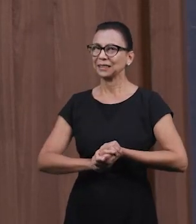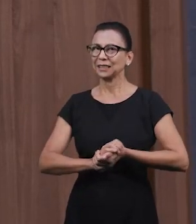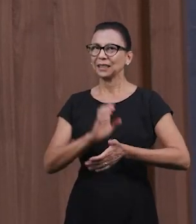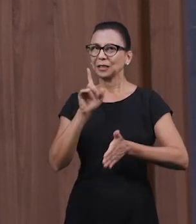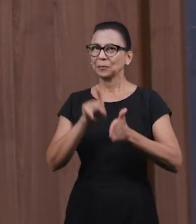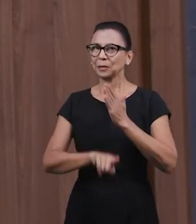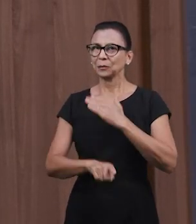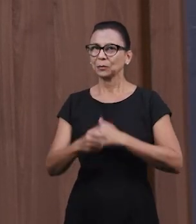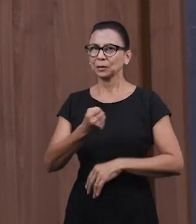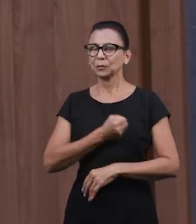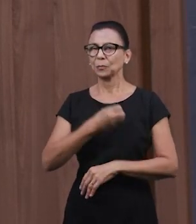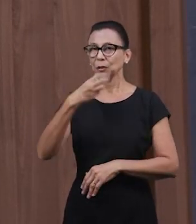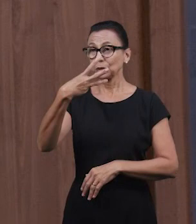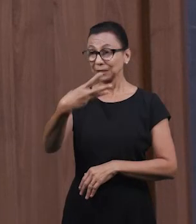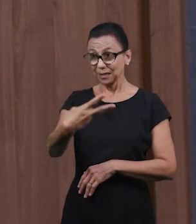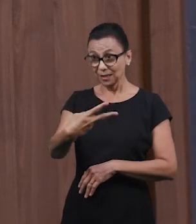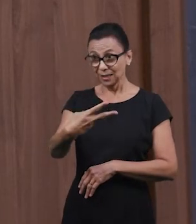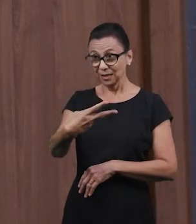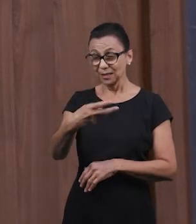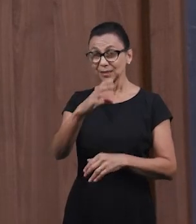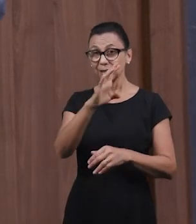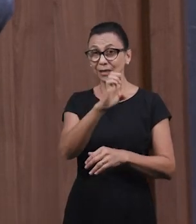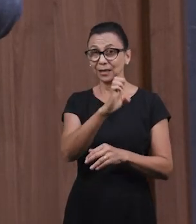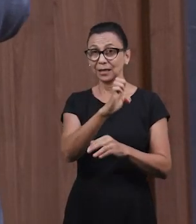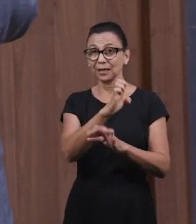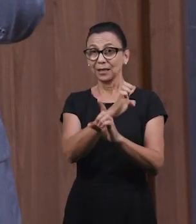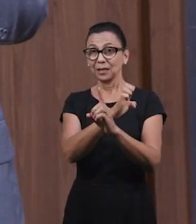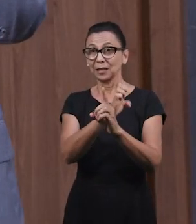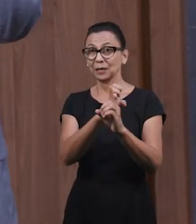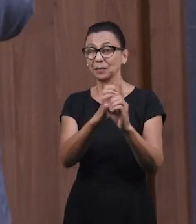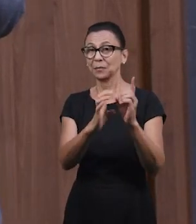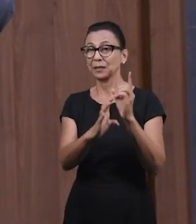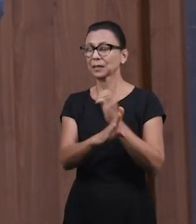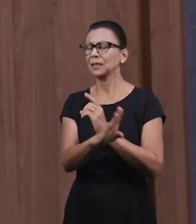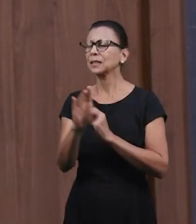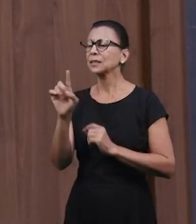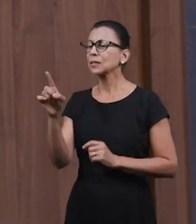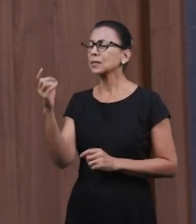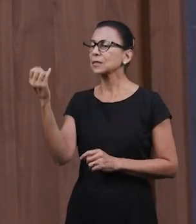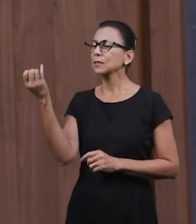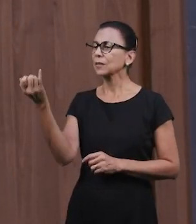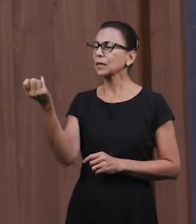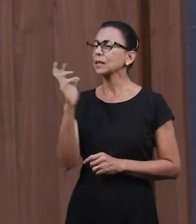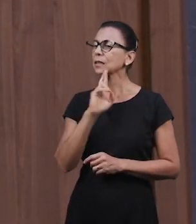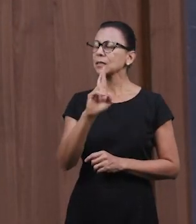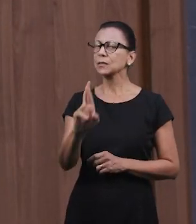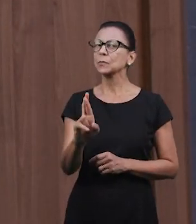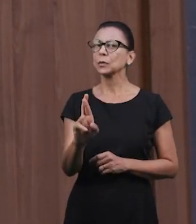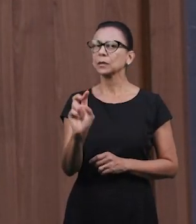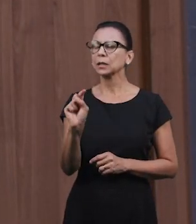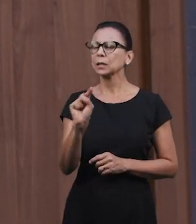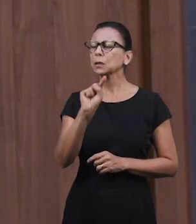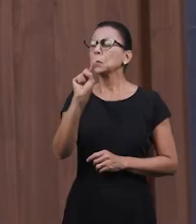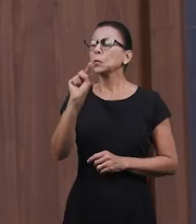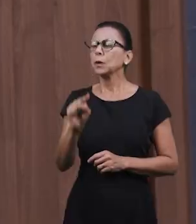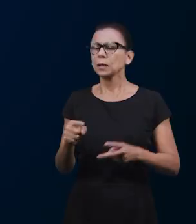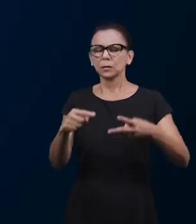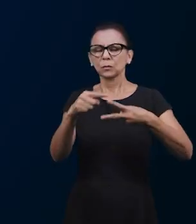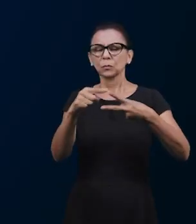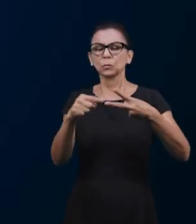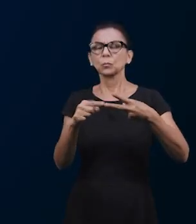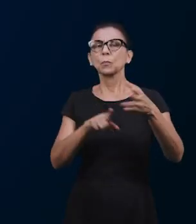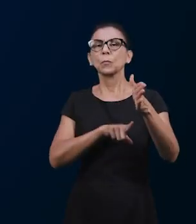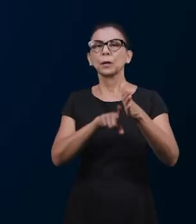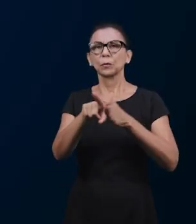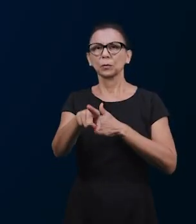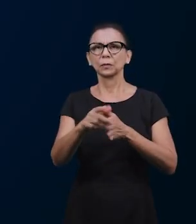da pergunta 3 da EBD. Então você vai dizer simplesmente quais foram as 2 perguntas, tá bem?